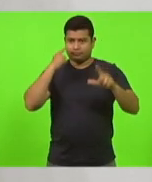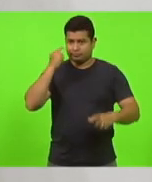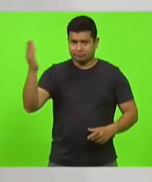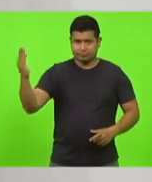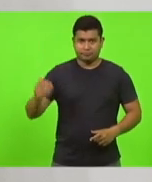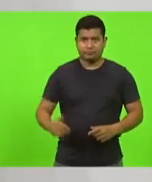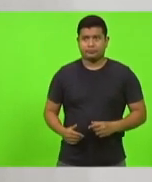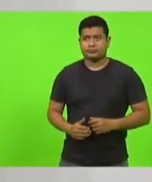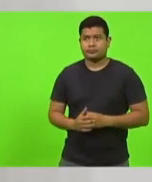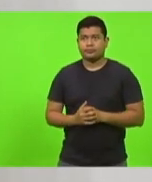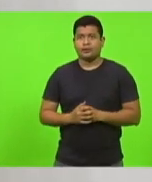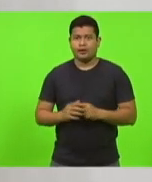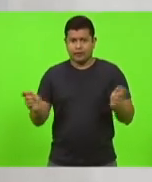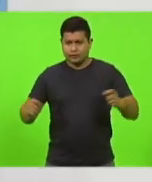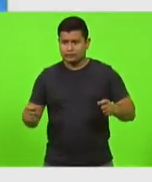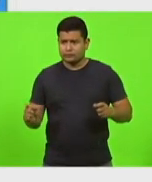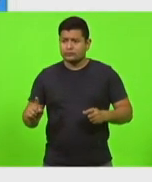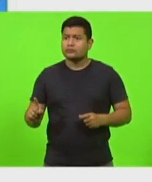É possível?